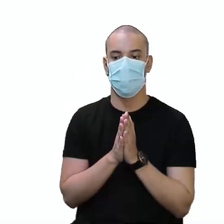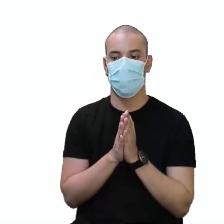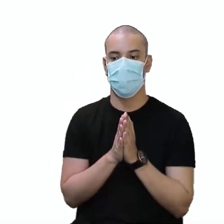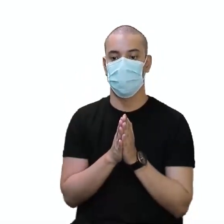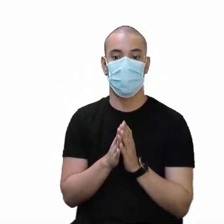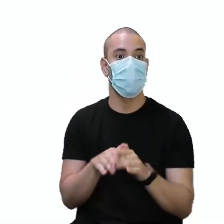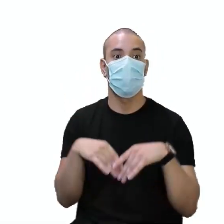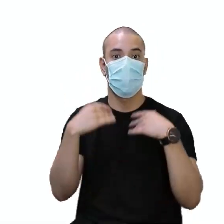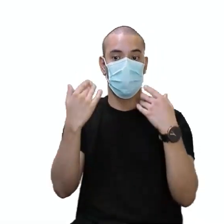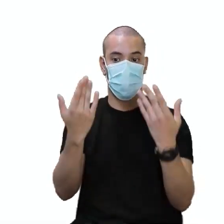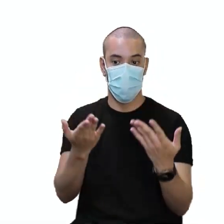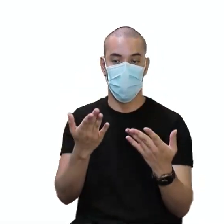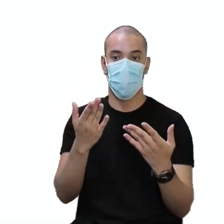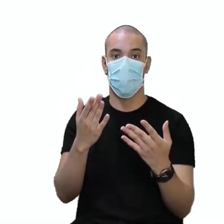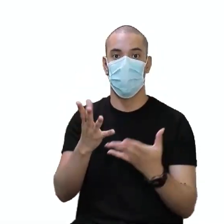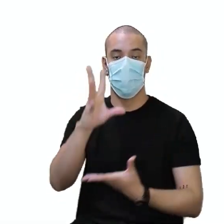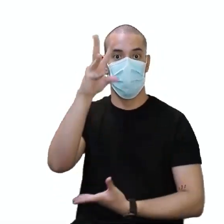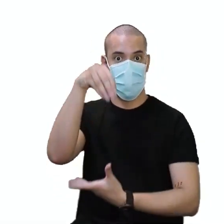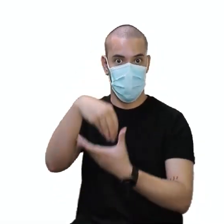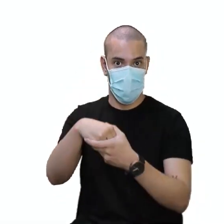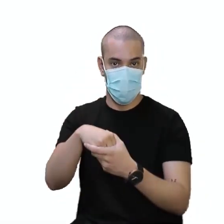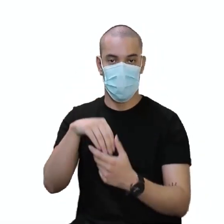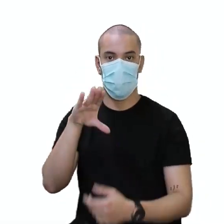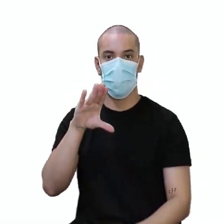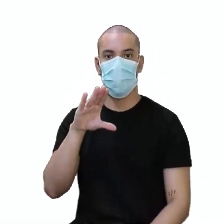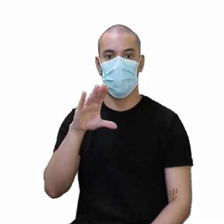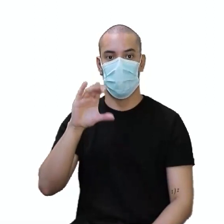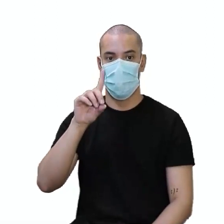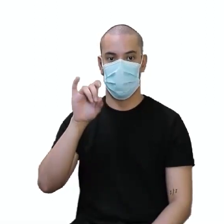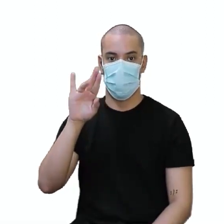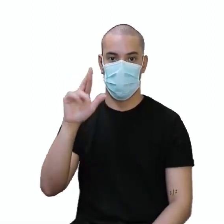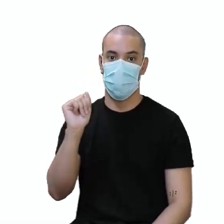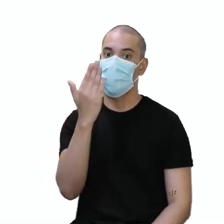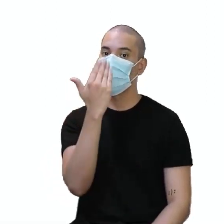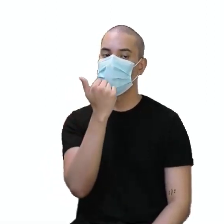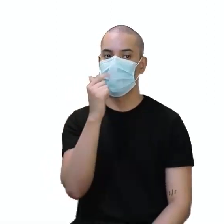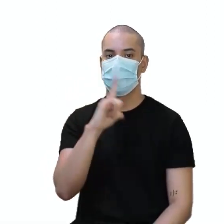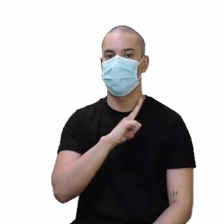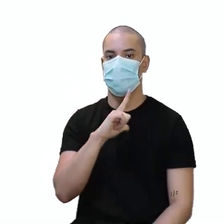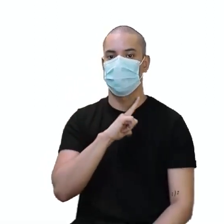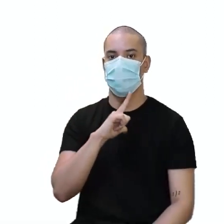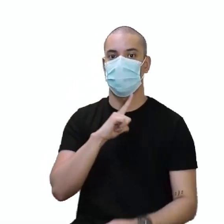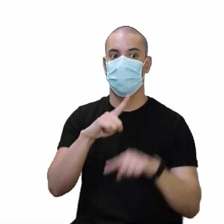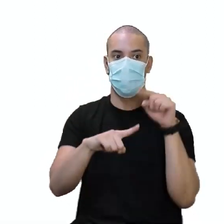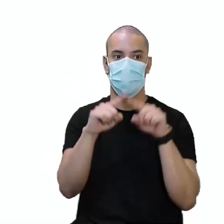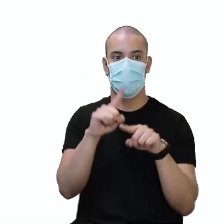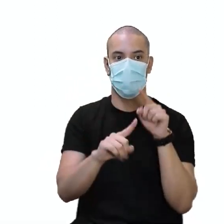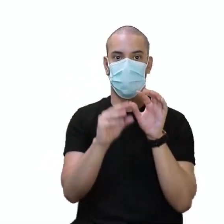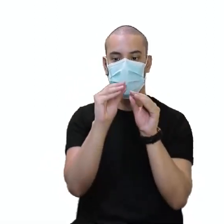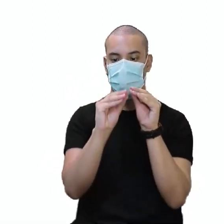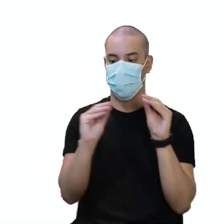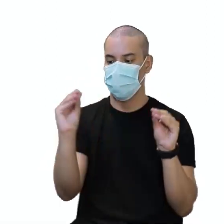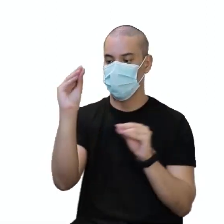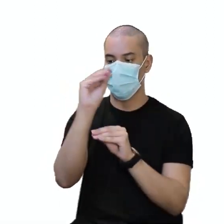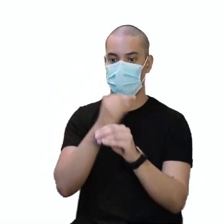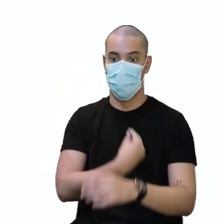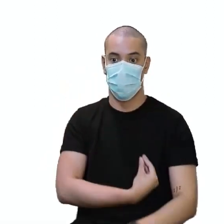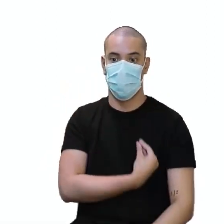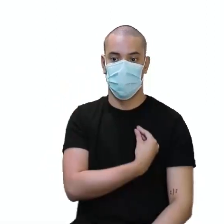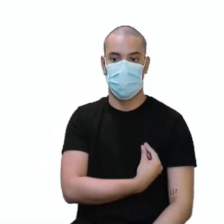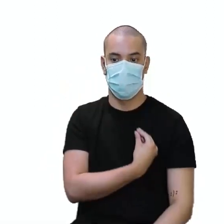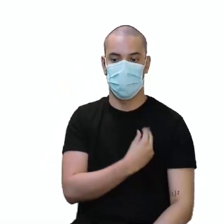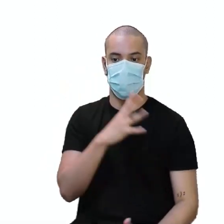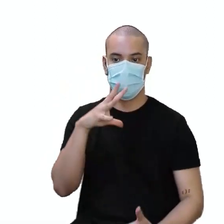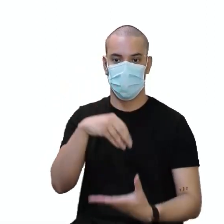a gente diz que na cadeia alimentar, você vai ter organismos, seres vivos,